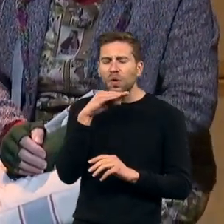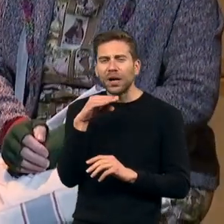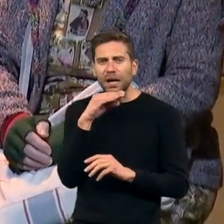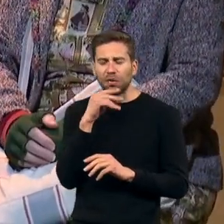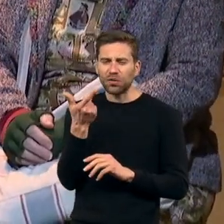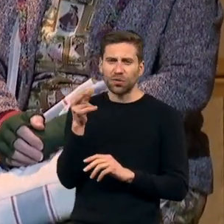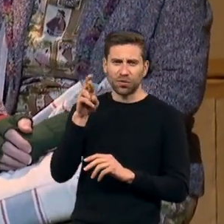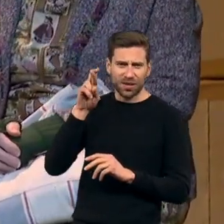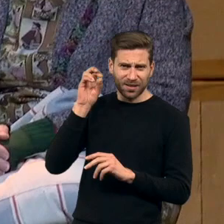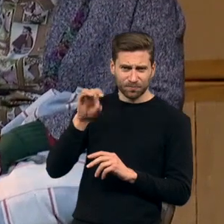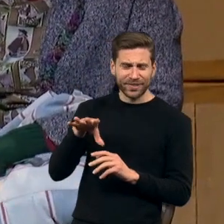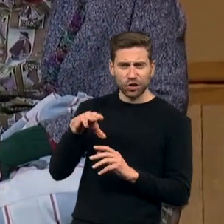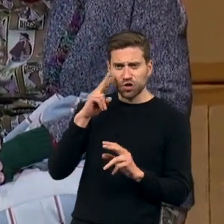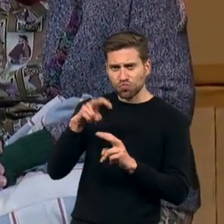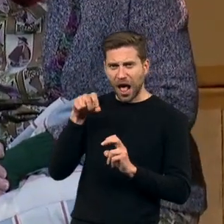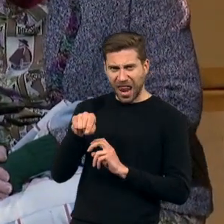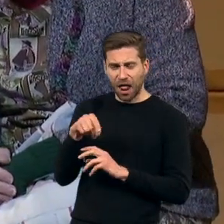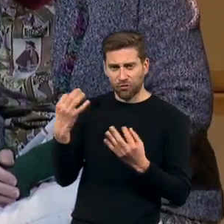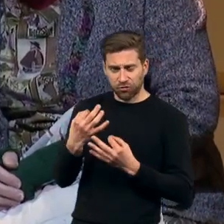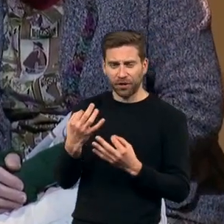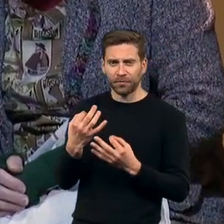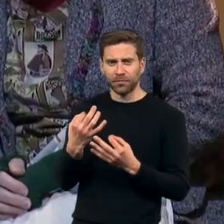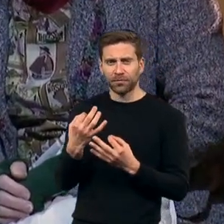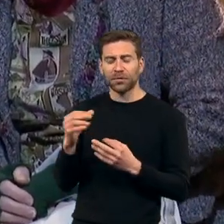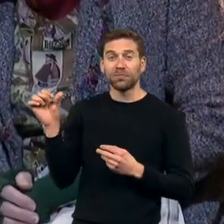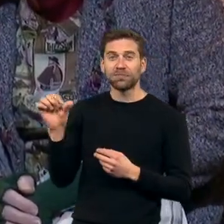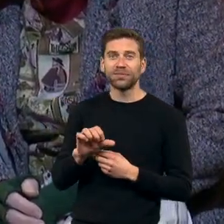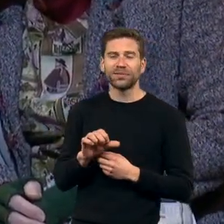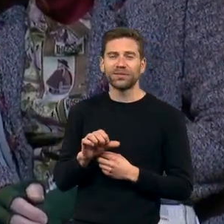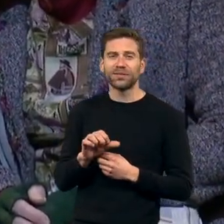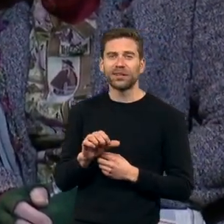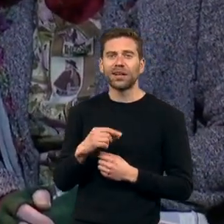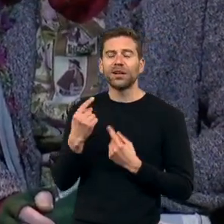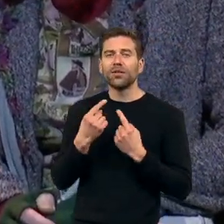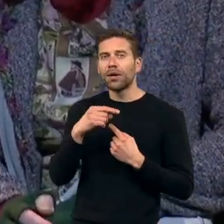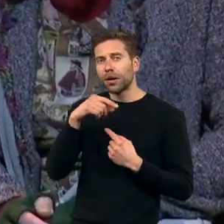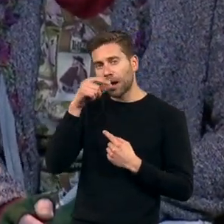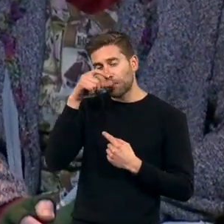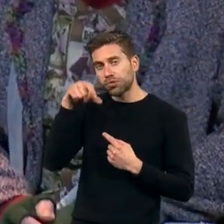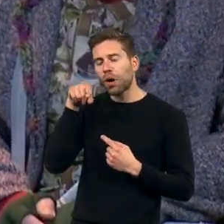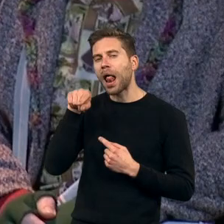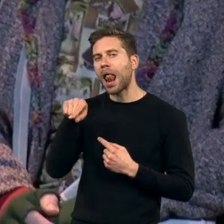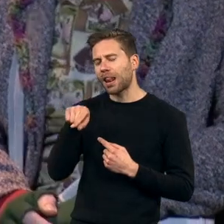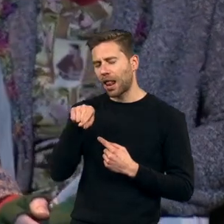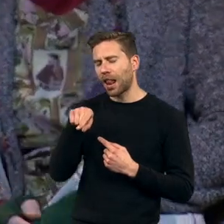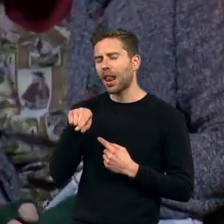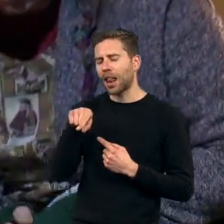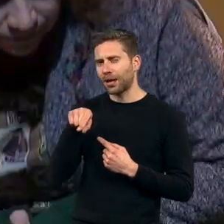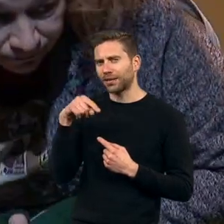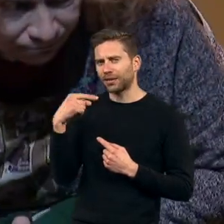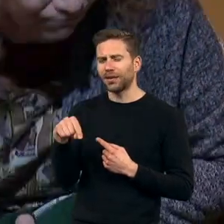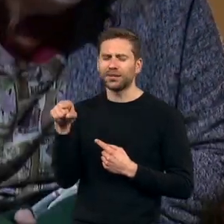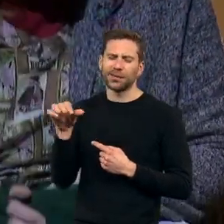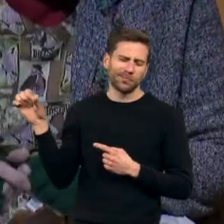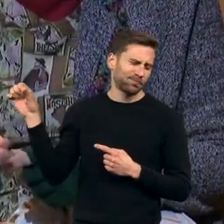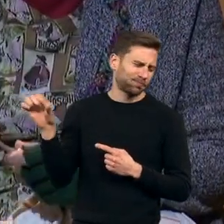lixo. Mas o pior, sabe o que é? Que às vezes se encontra gente no lixo. Isso